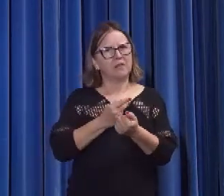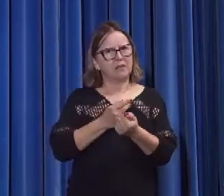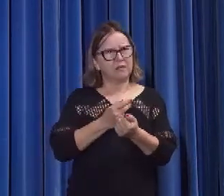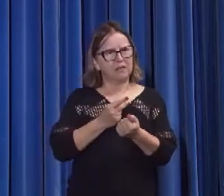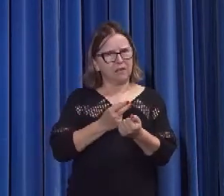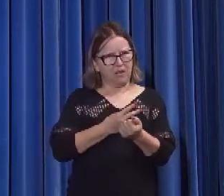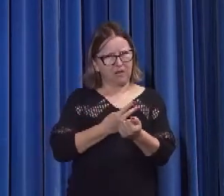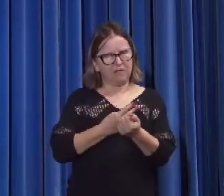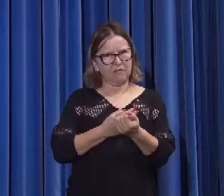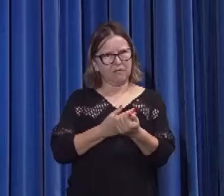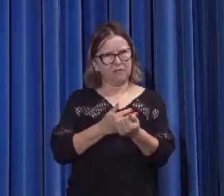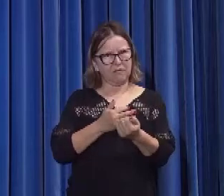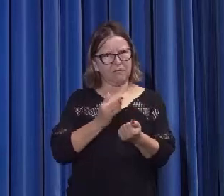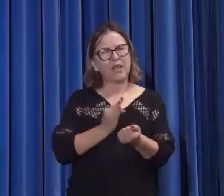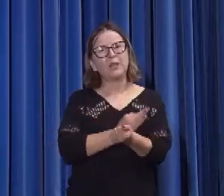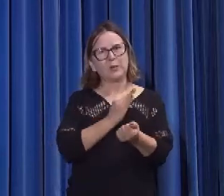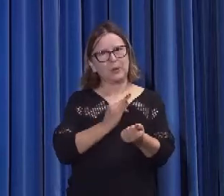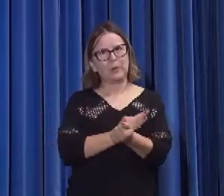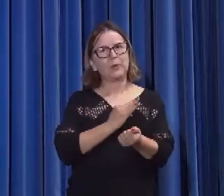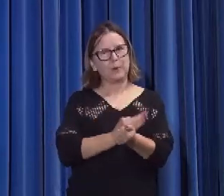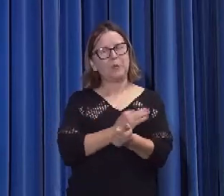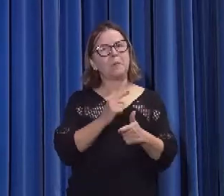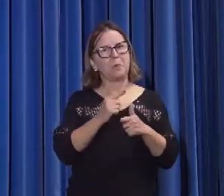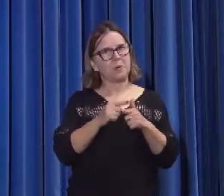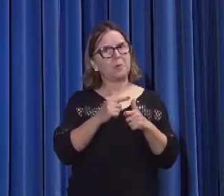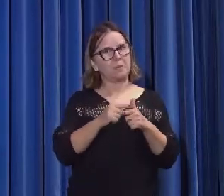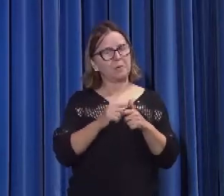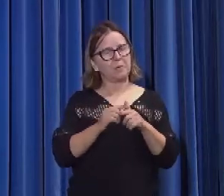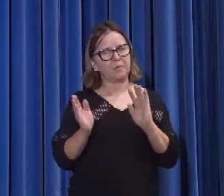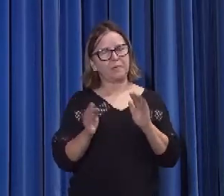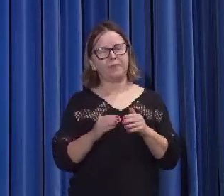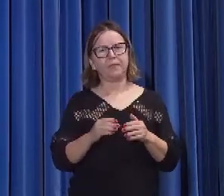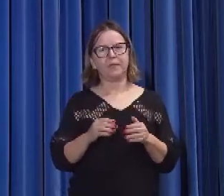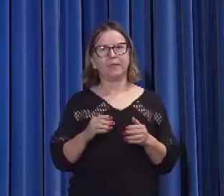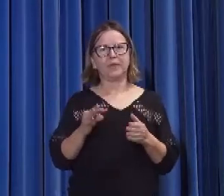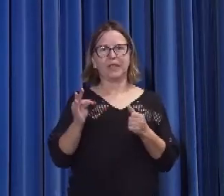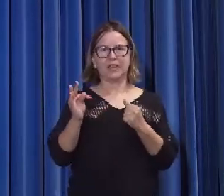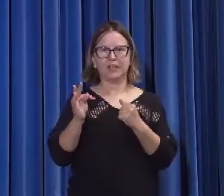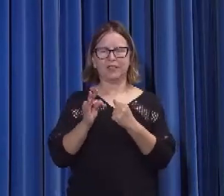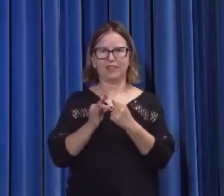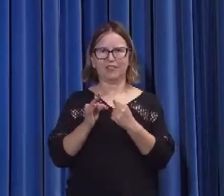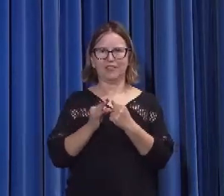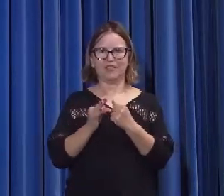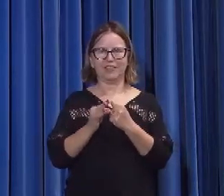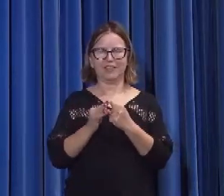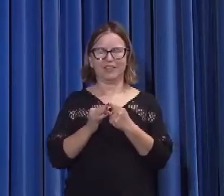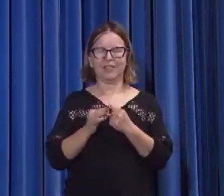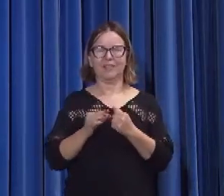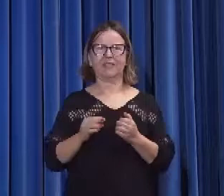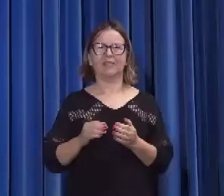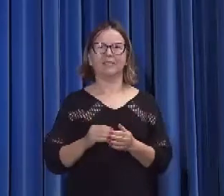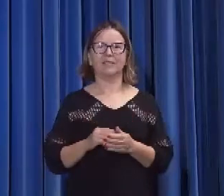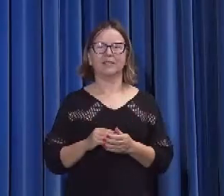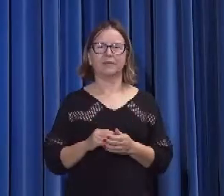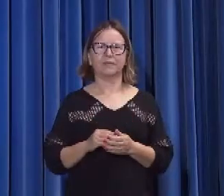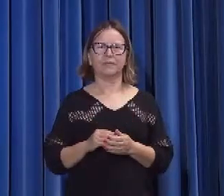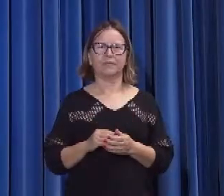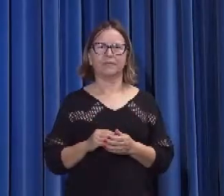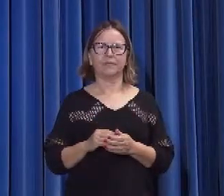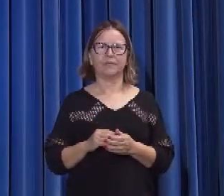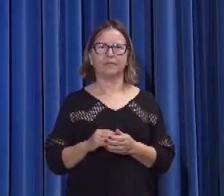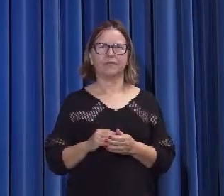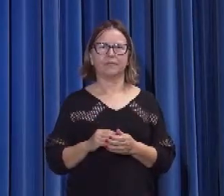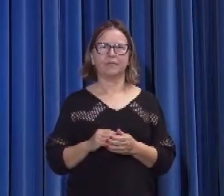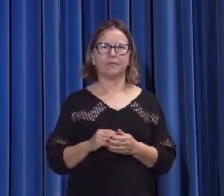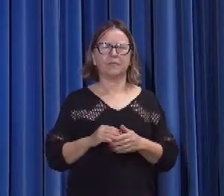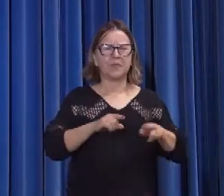ler Tiago, capítulo 1, versículos 2 a 4, na versão NVT. Muitos